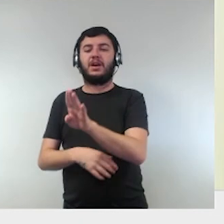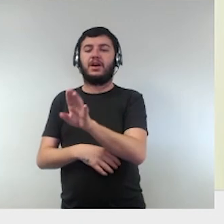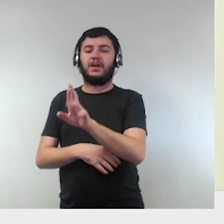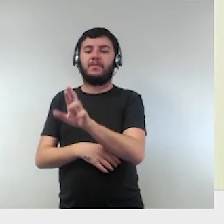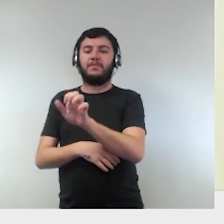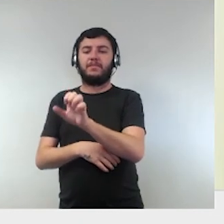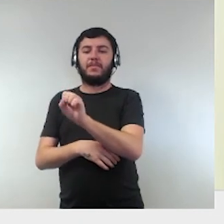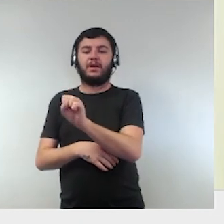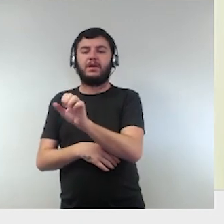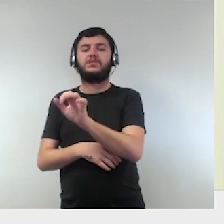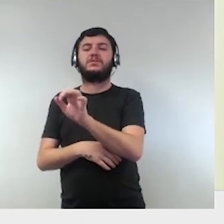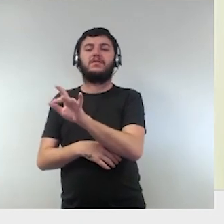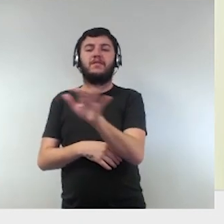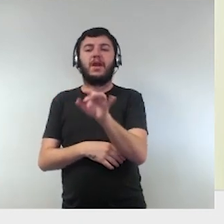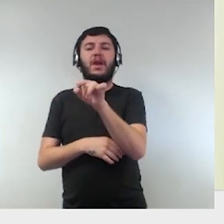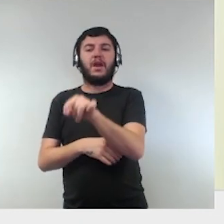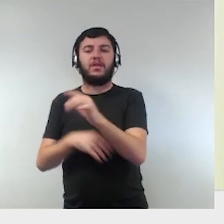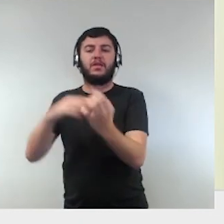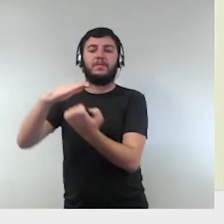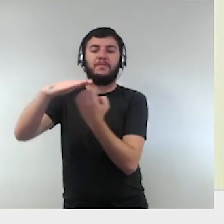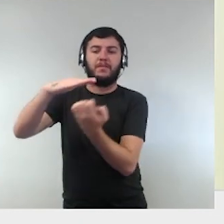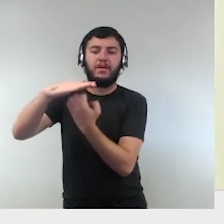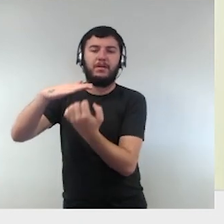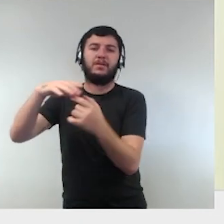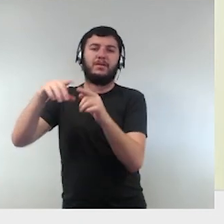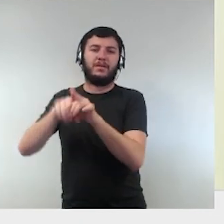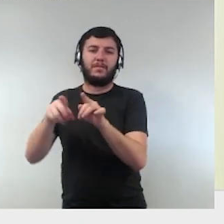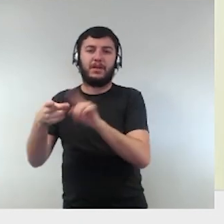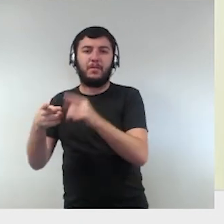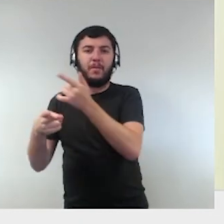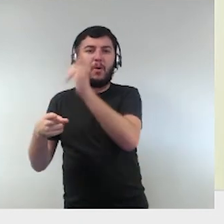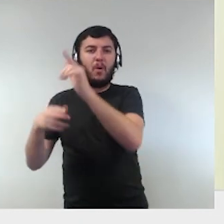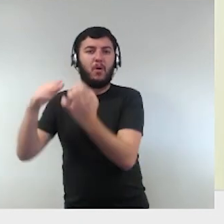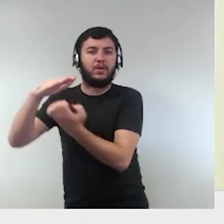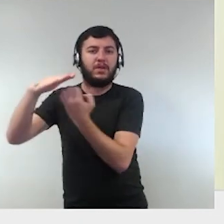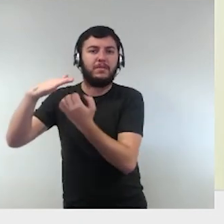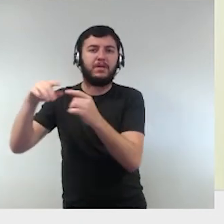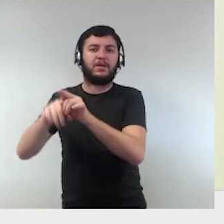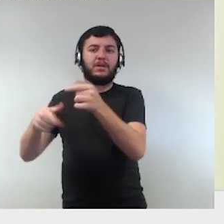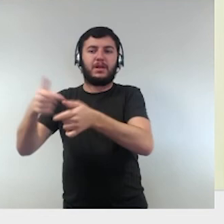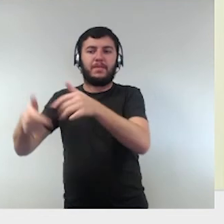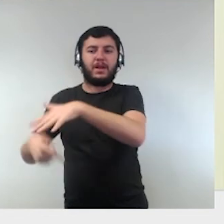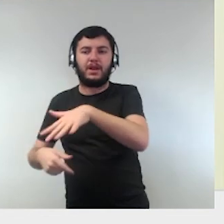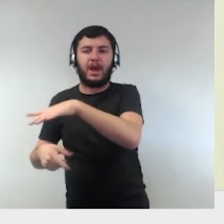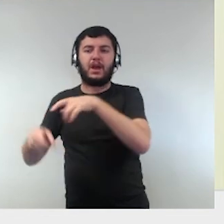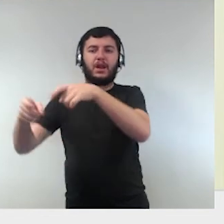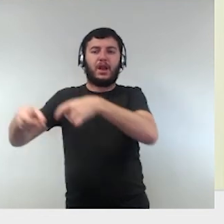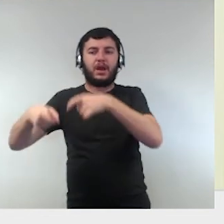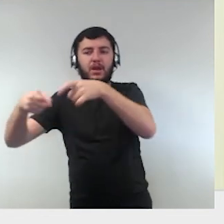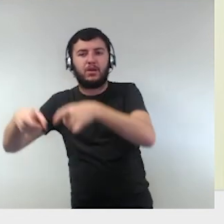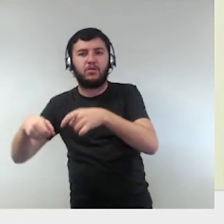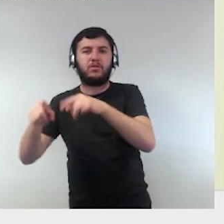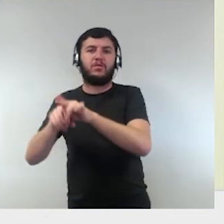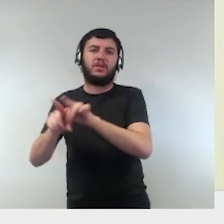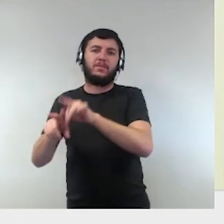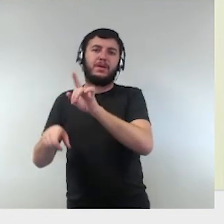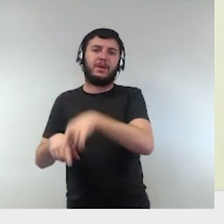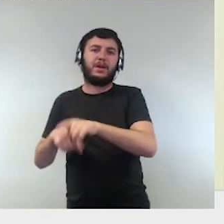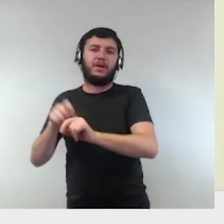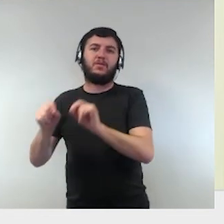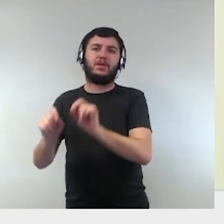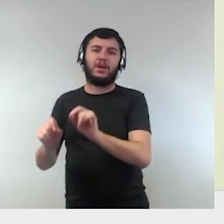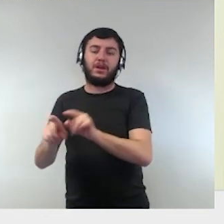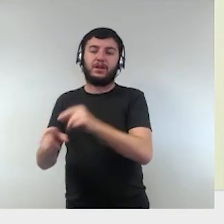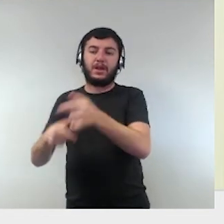que vocês sabem, como todo o Brasil sabe, a importância e a relevância do setor